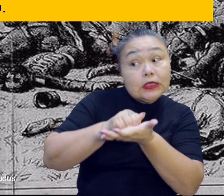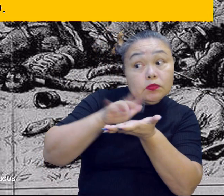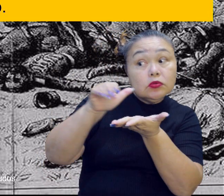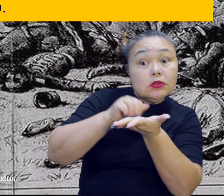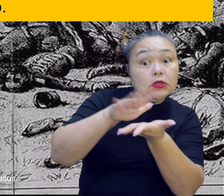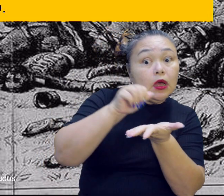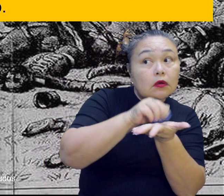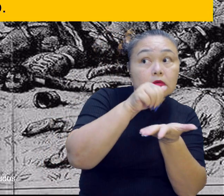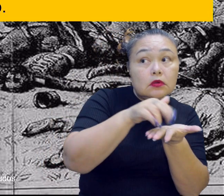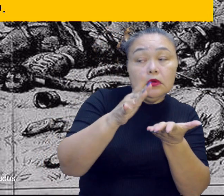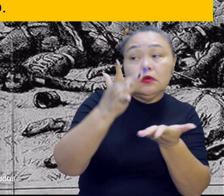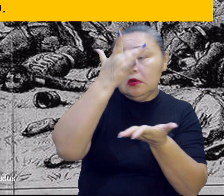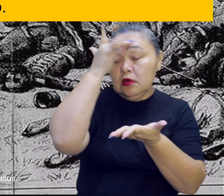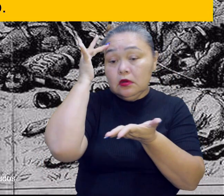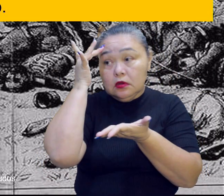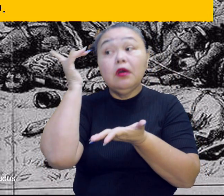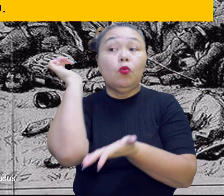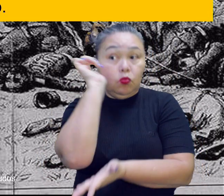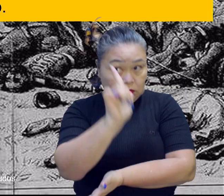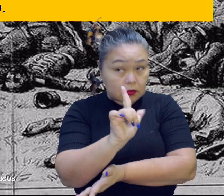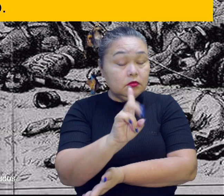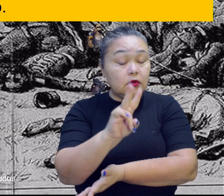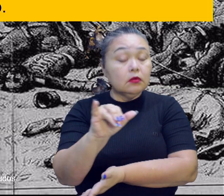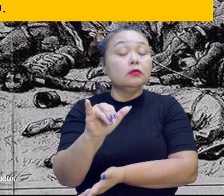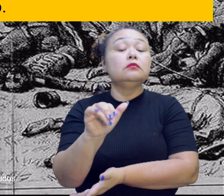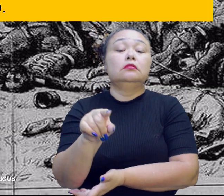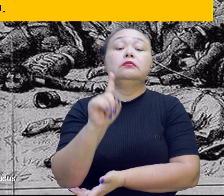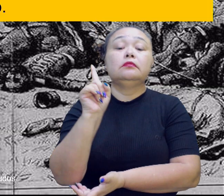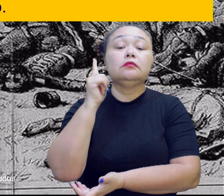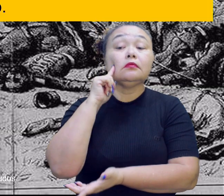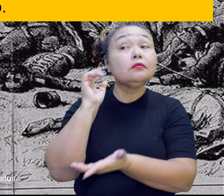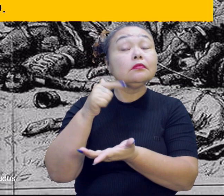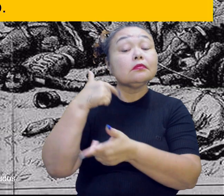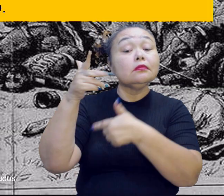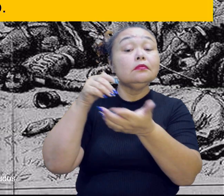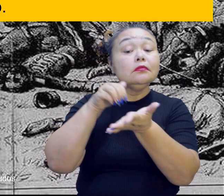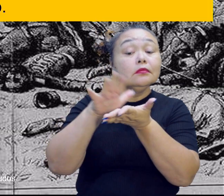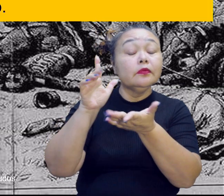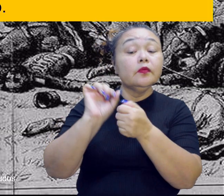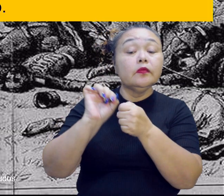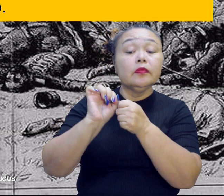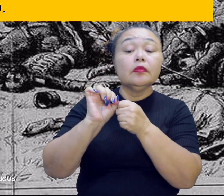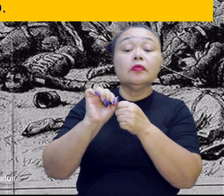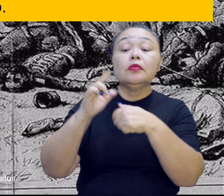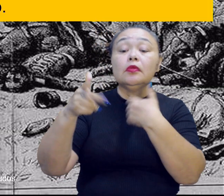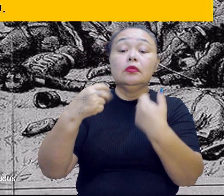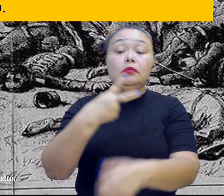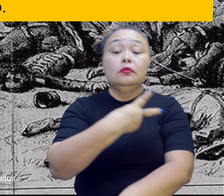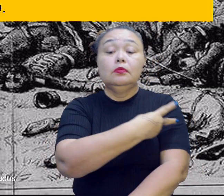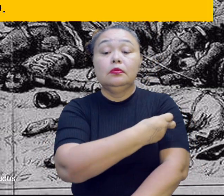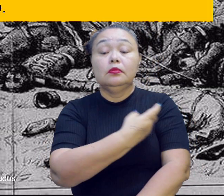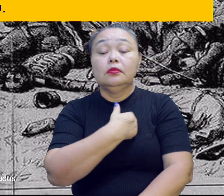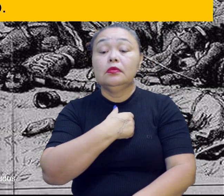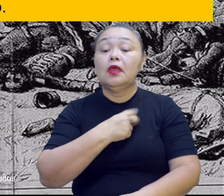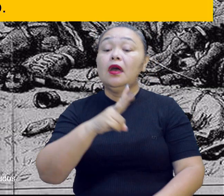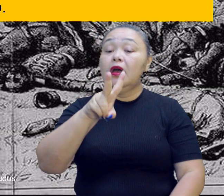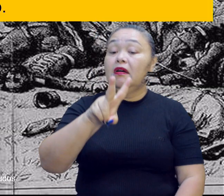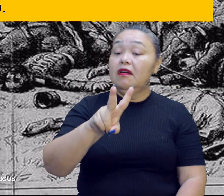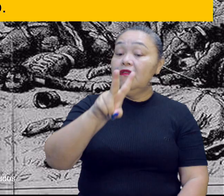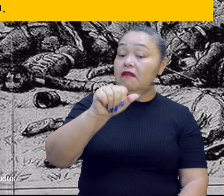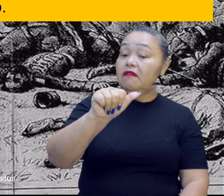de expulsar essas pessoas, e o que eles vão conseguir. E além de expulsar, eles vão desenvolver a vacina contra a